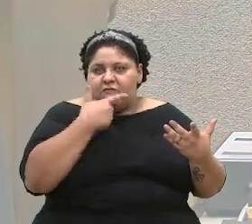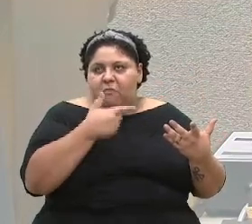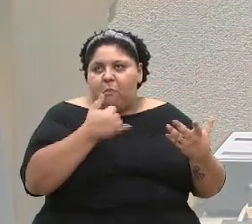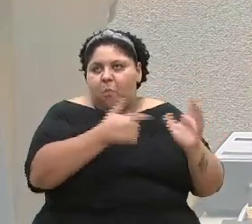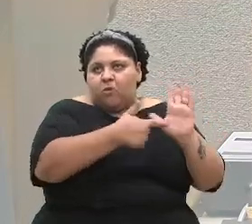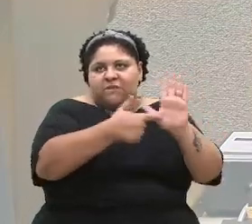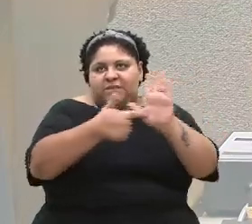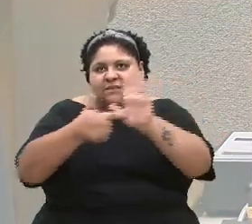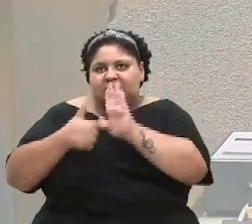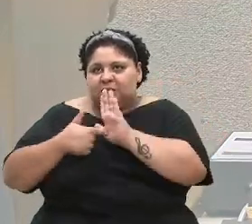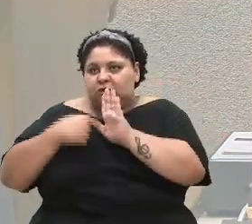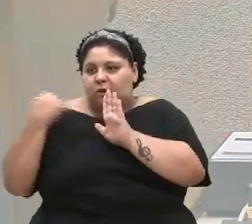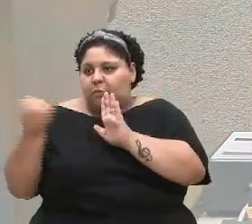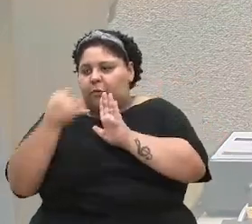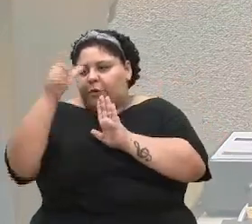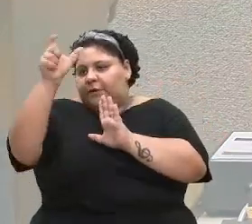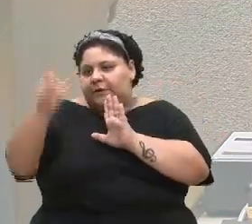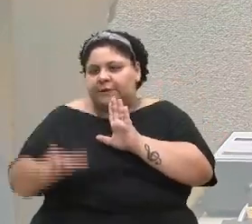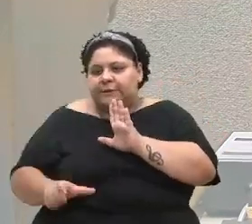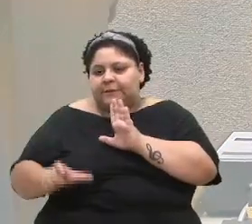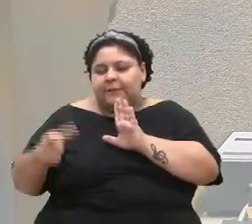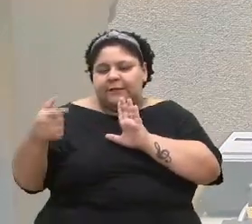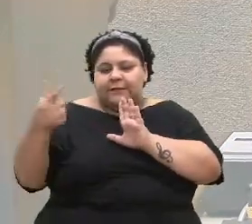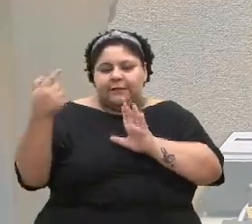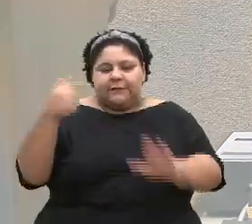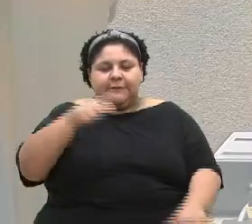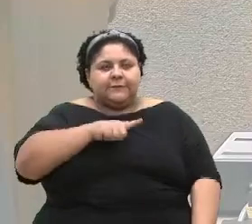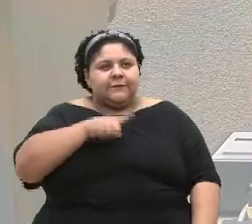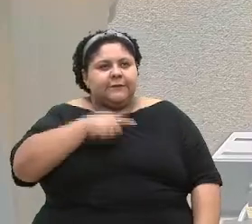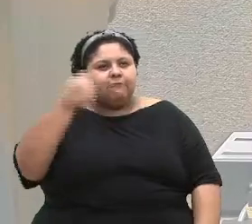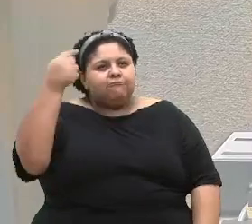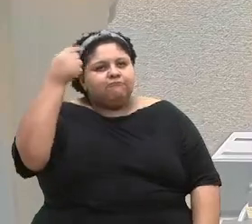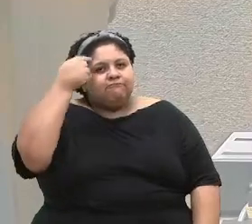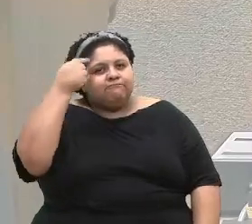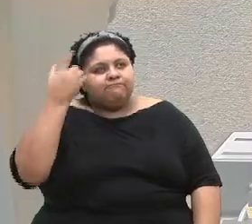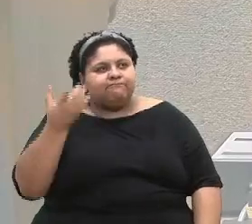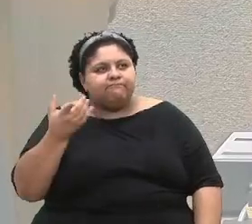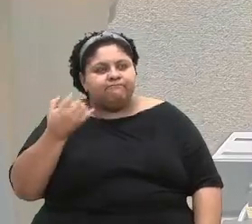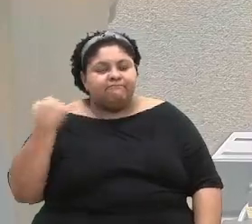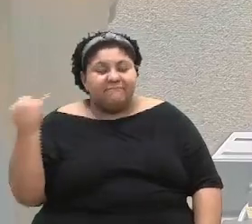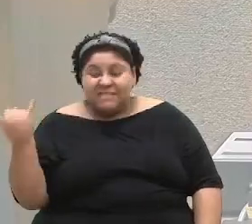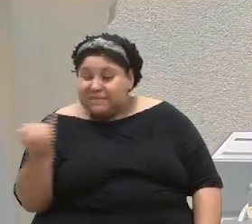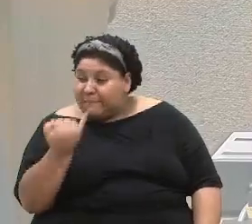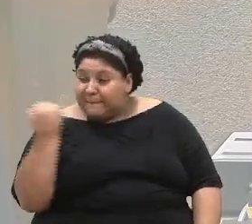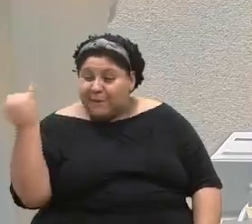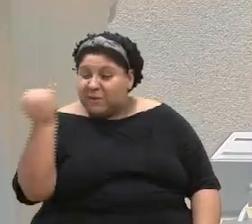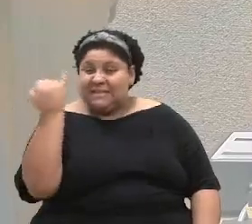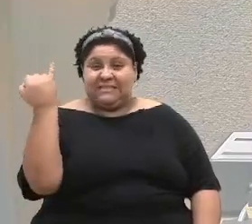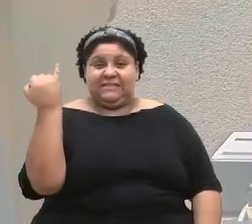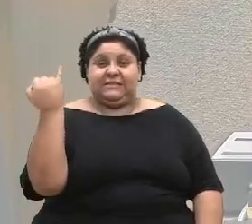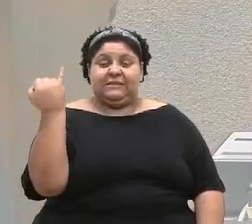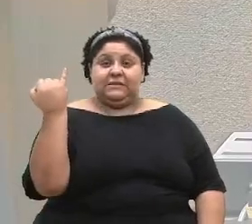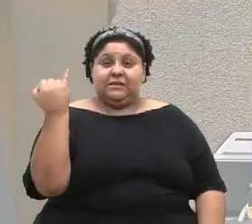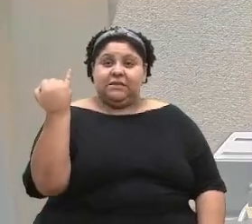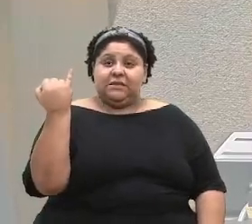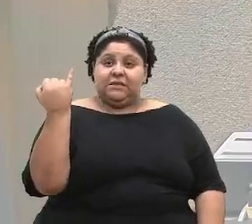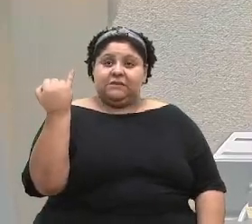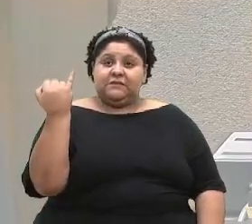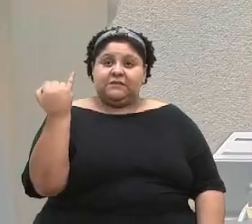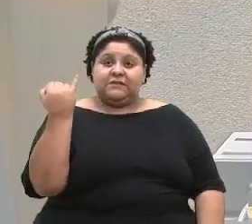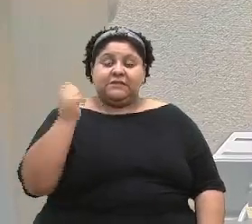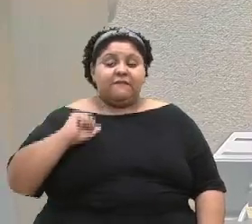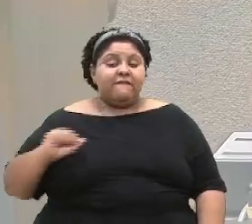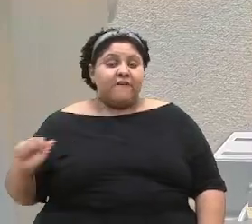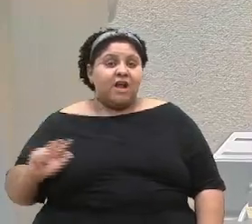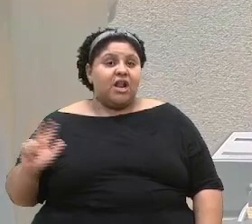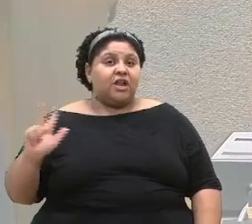estas pessoas terem o entendimento do quanto é importantíssimo essa